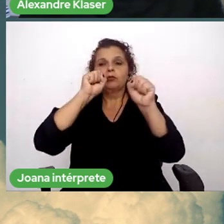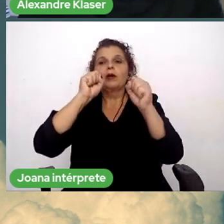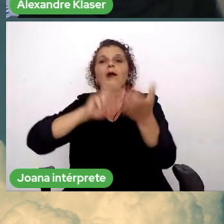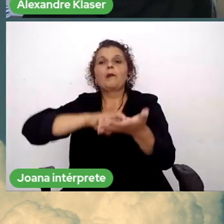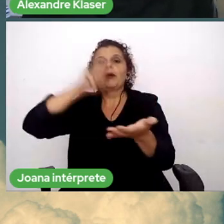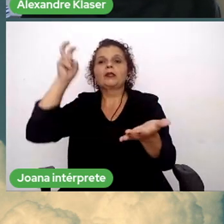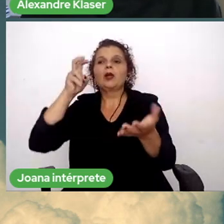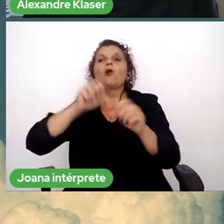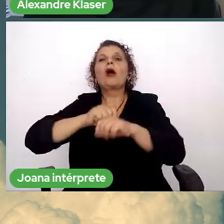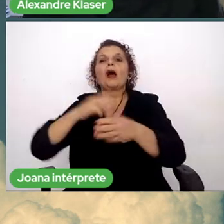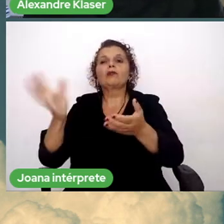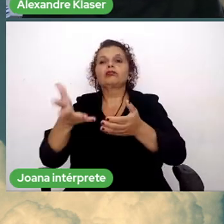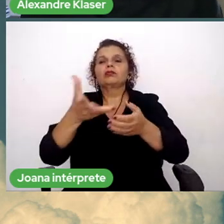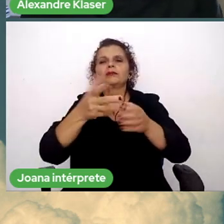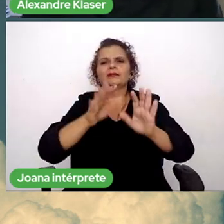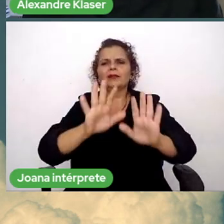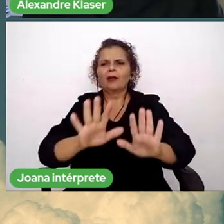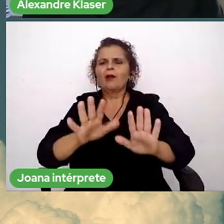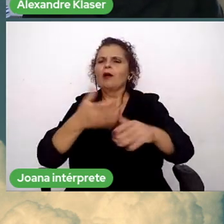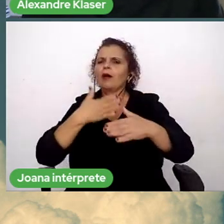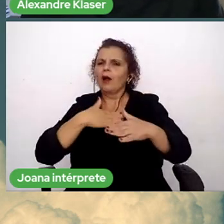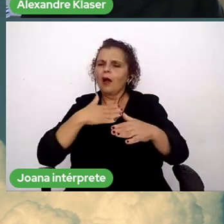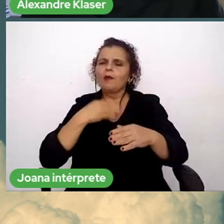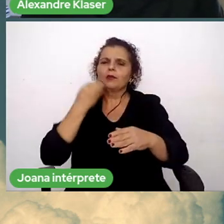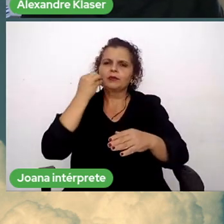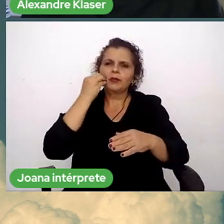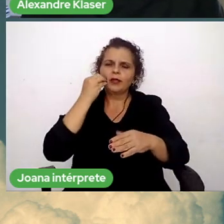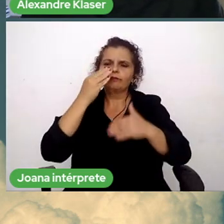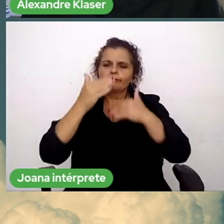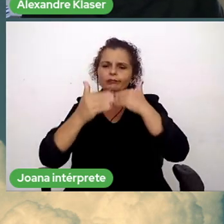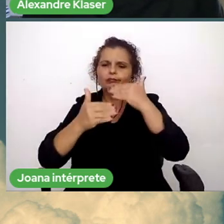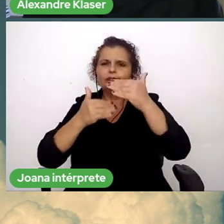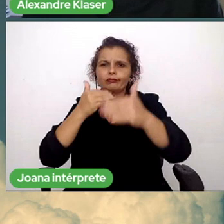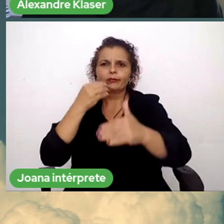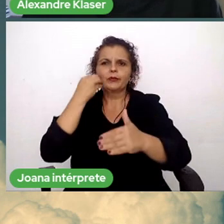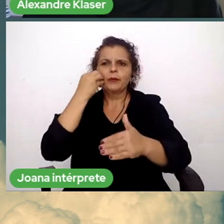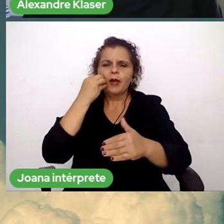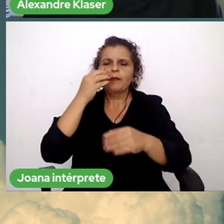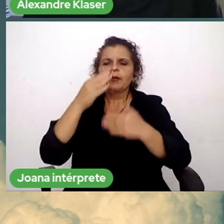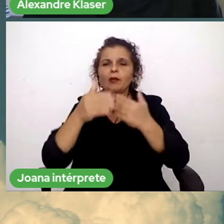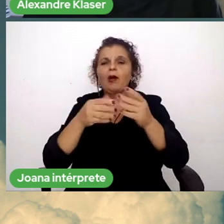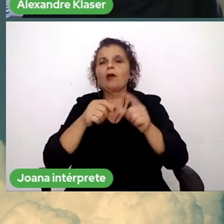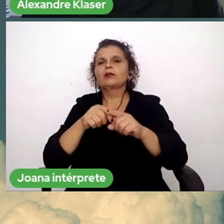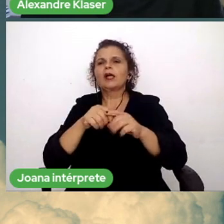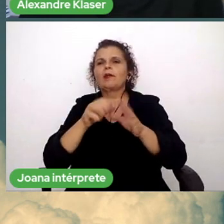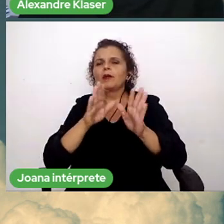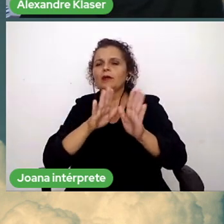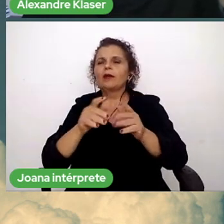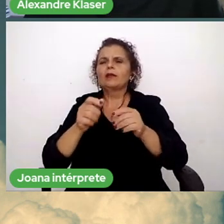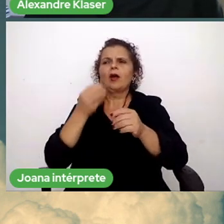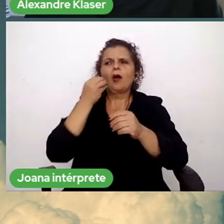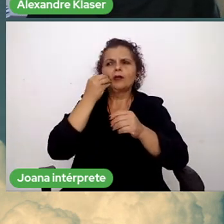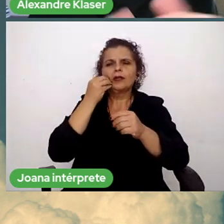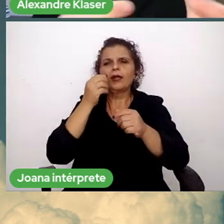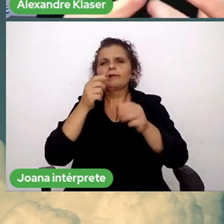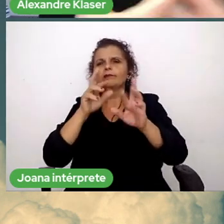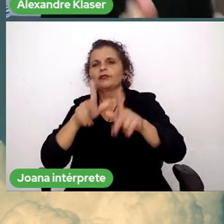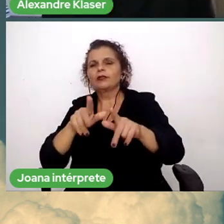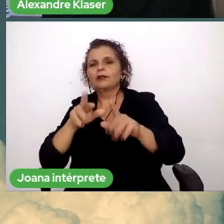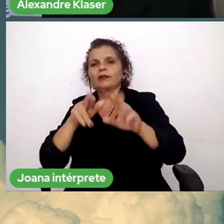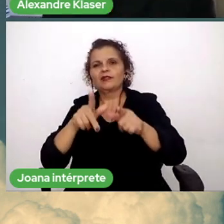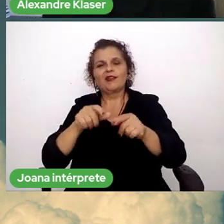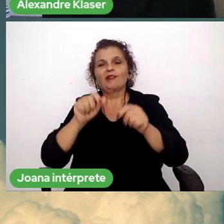pegar uma parte experimental que faça sentido isolado todo e tentar jogar um jogo diferente lá. Porque, assim, de novo, não tem como